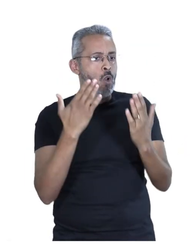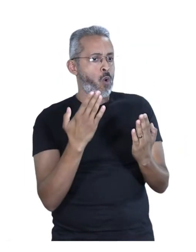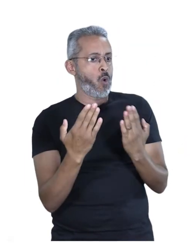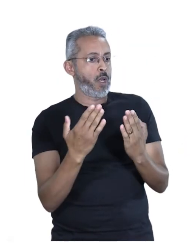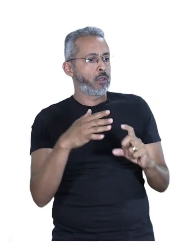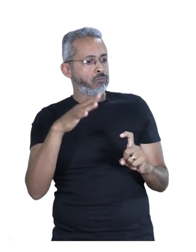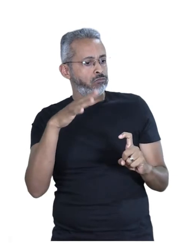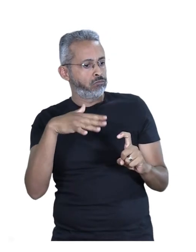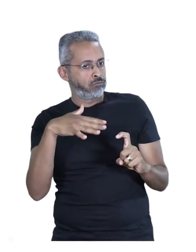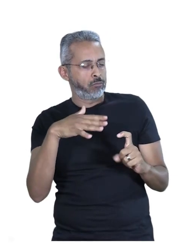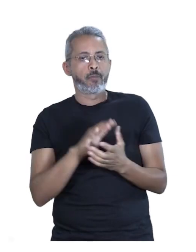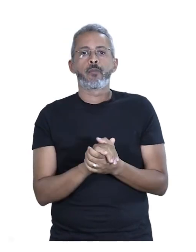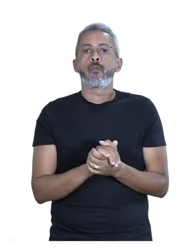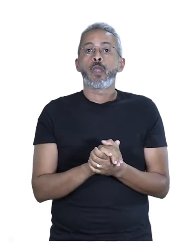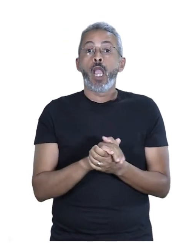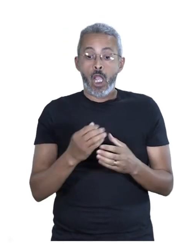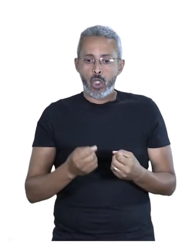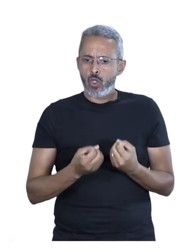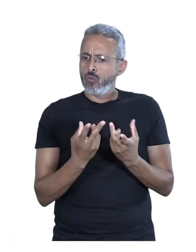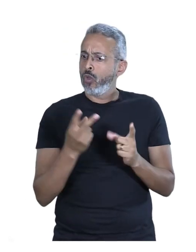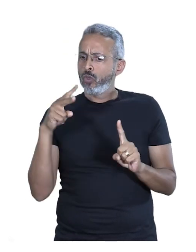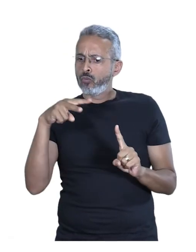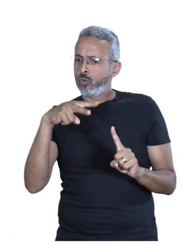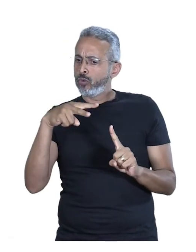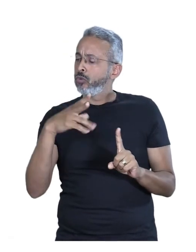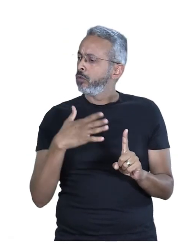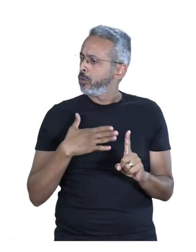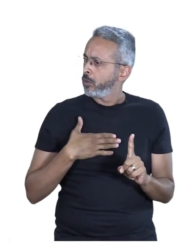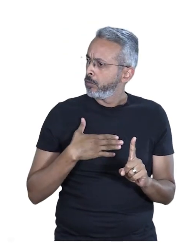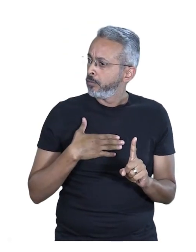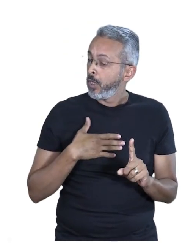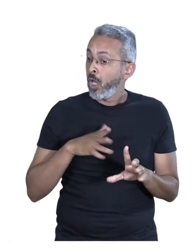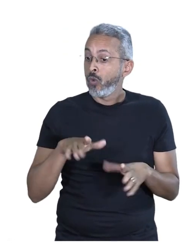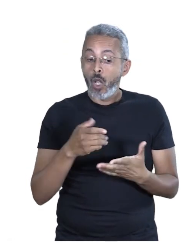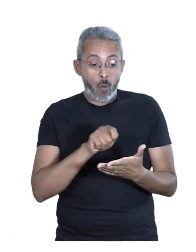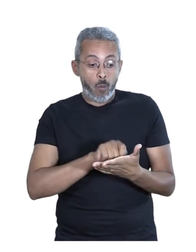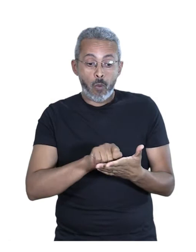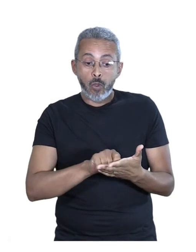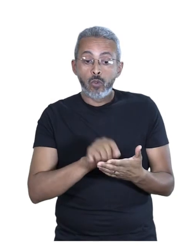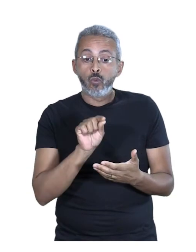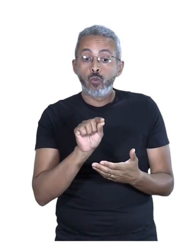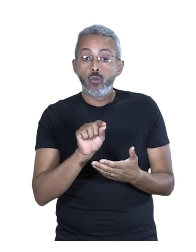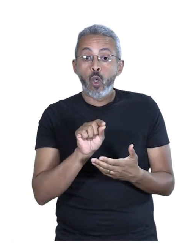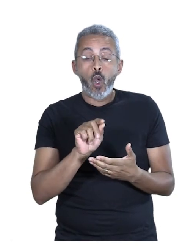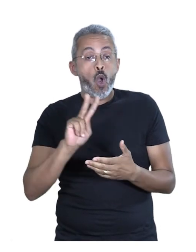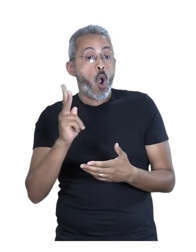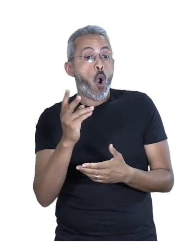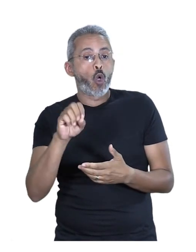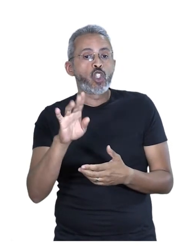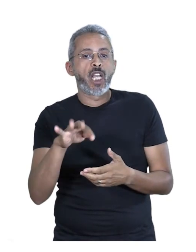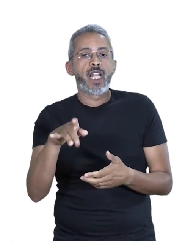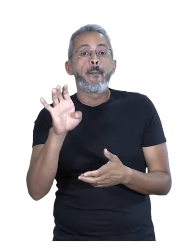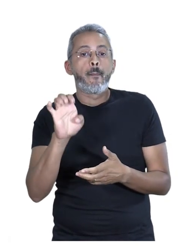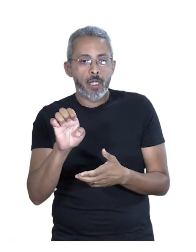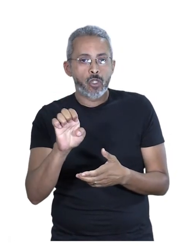com a mitologia e expõe o seu ponto de vista. Quando ela diz que, odiernamente, esse